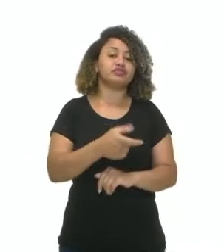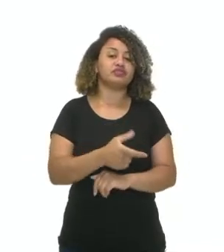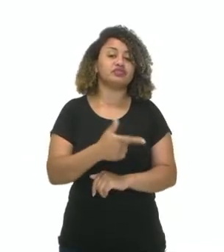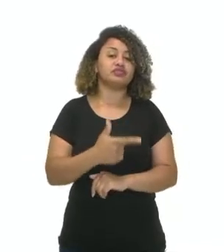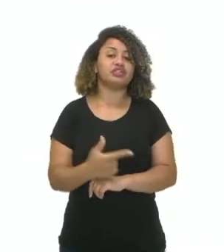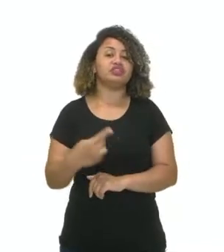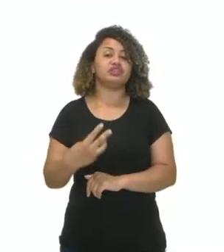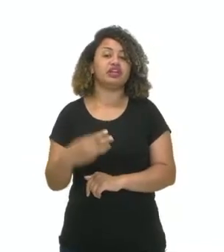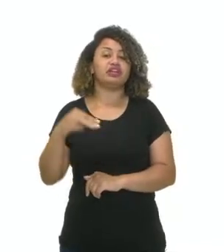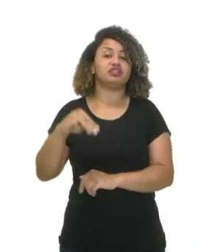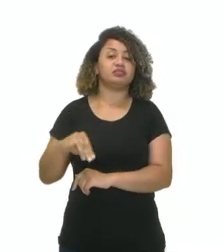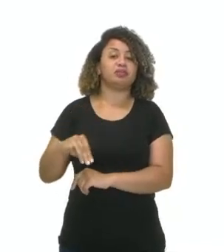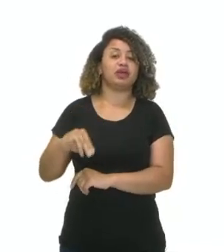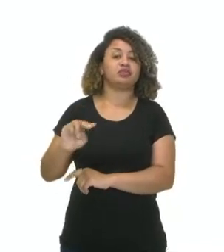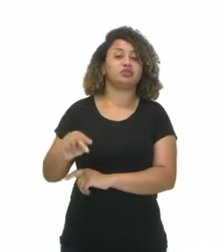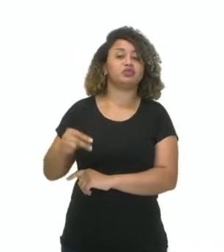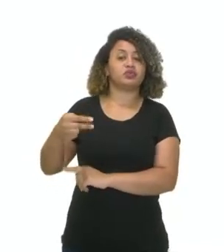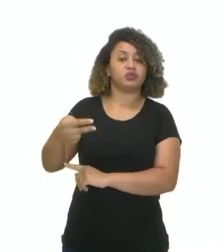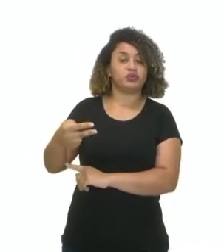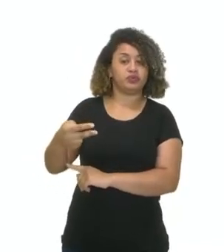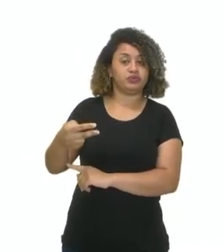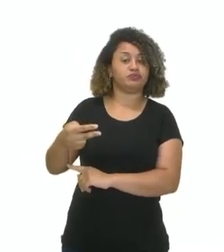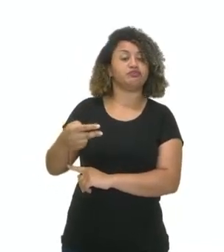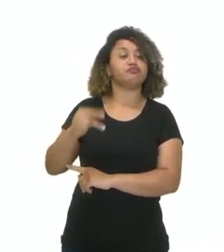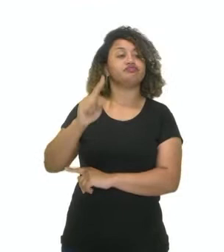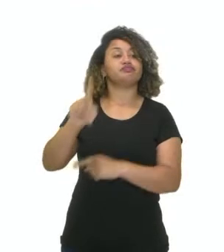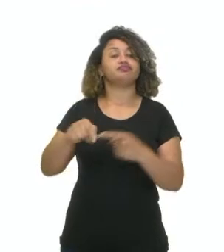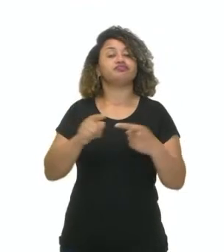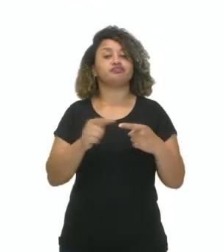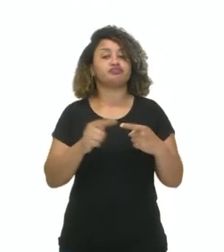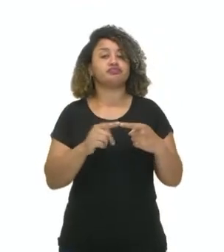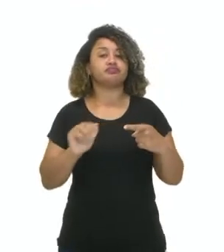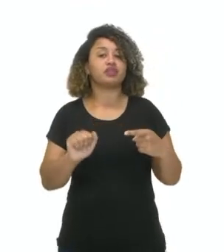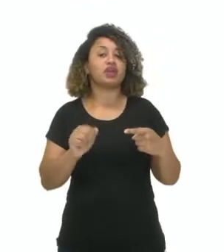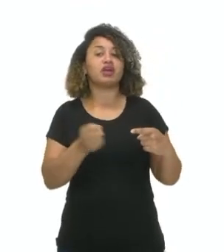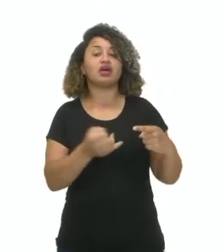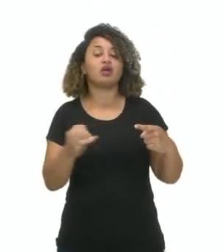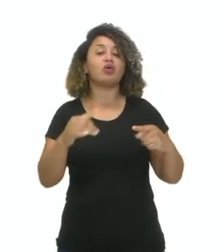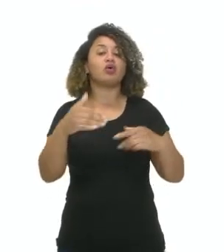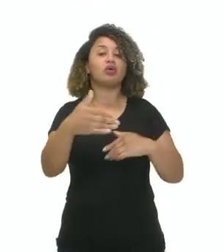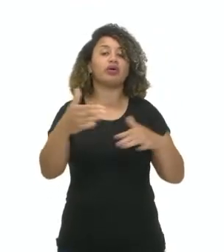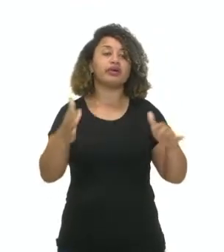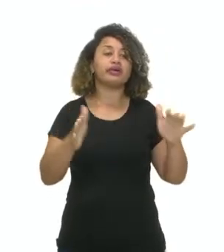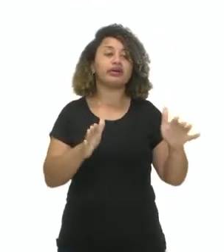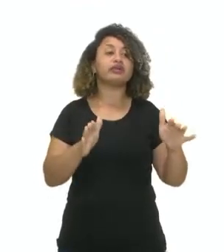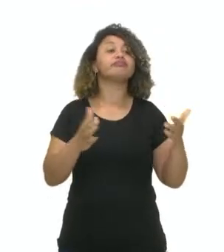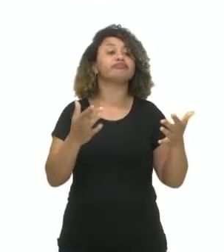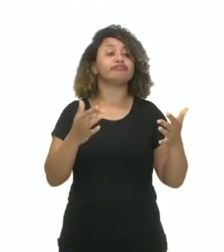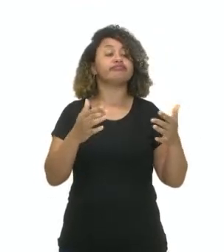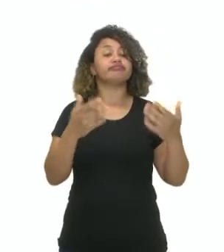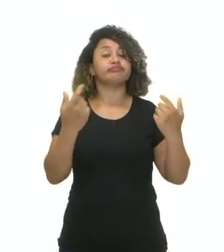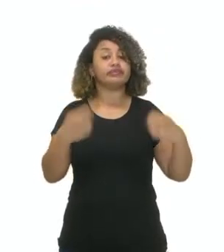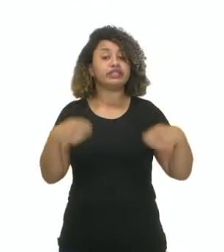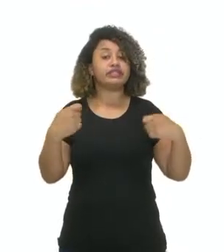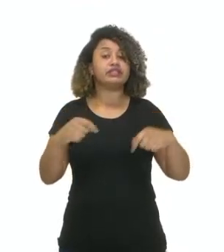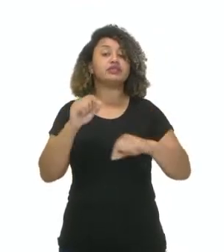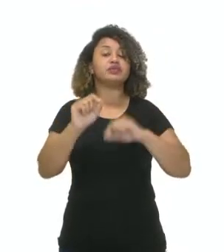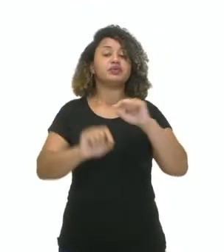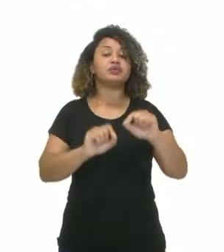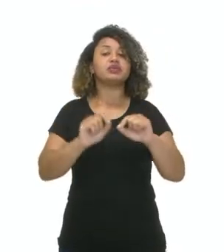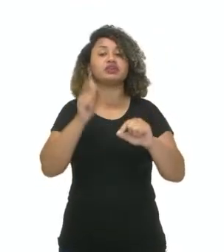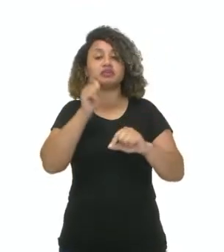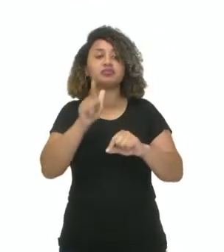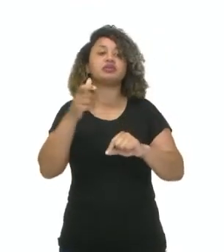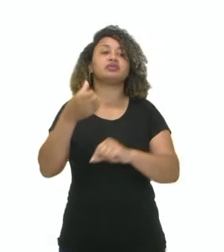23 metros quadrados. Letra A. Quantas caixas desse piso são necessárias